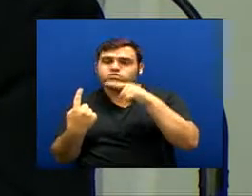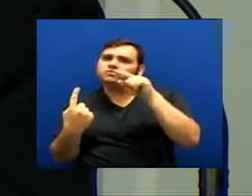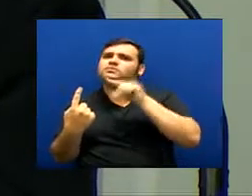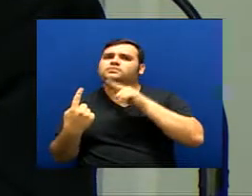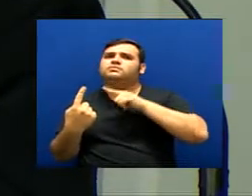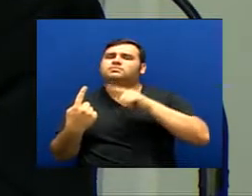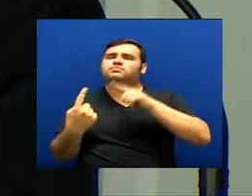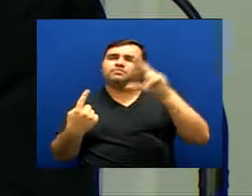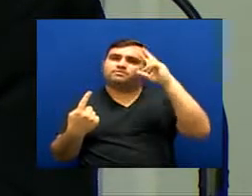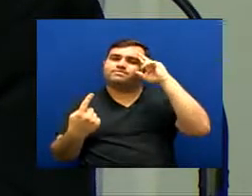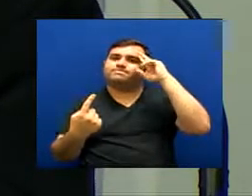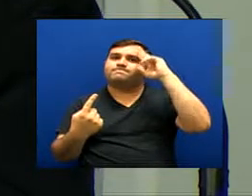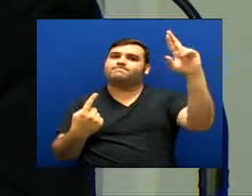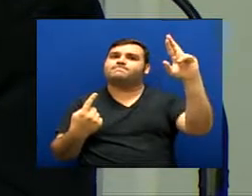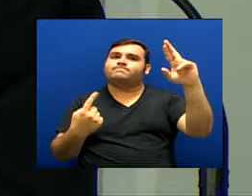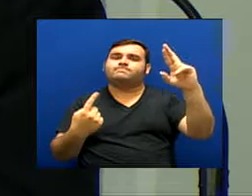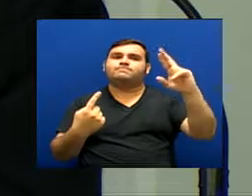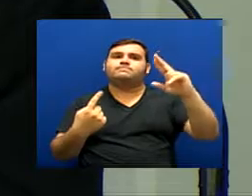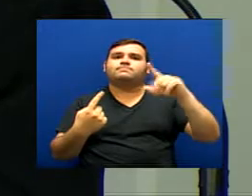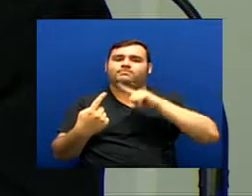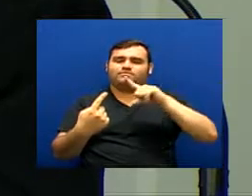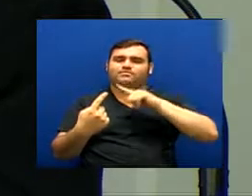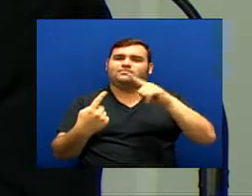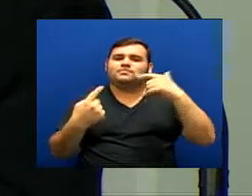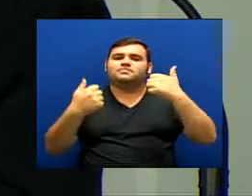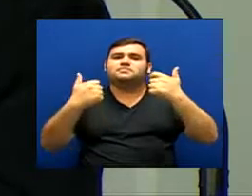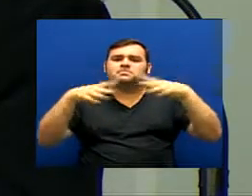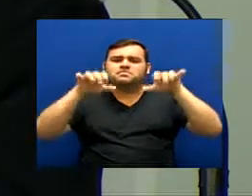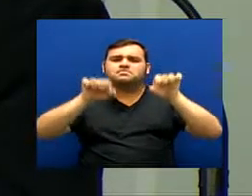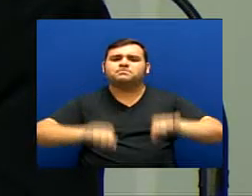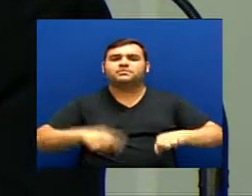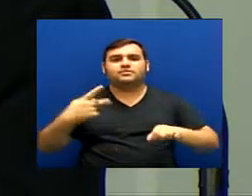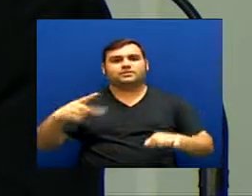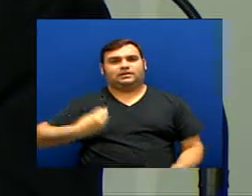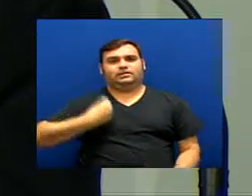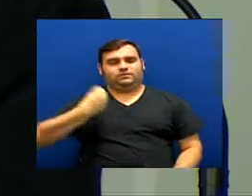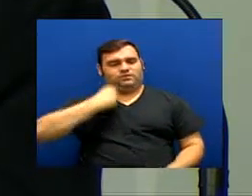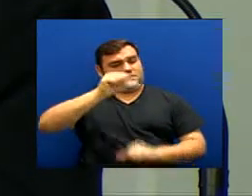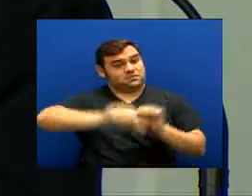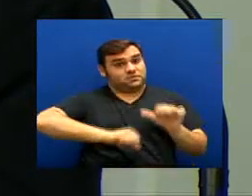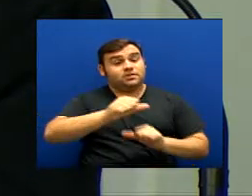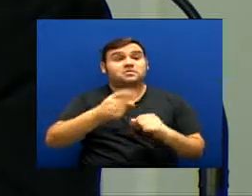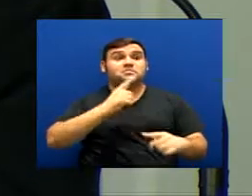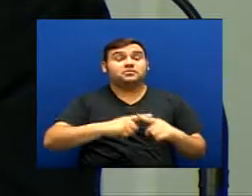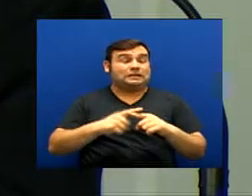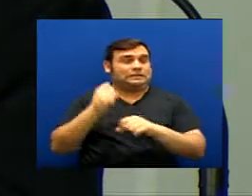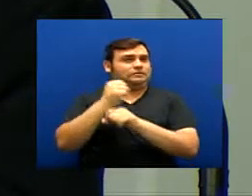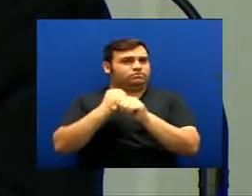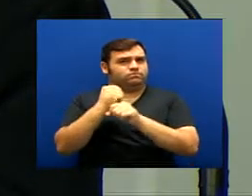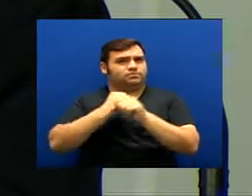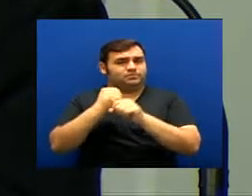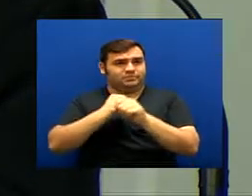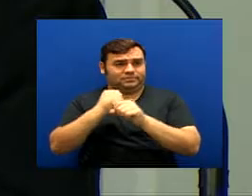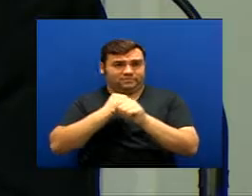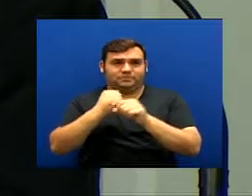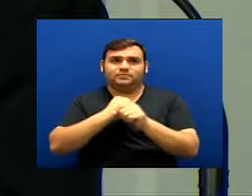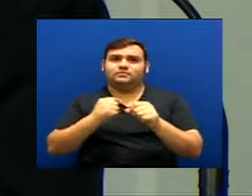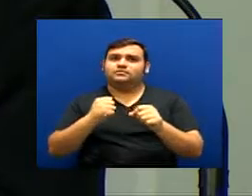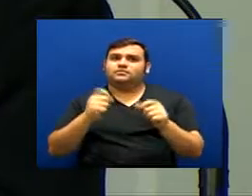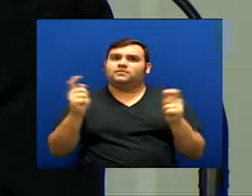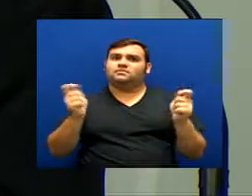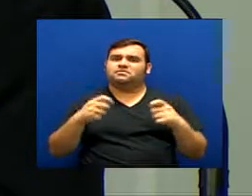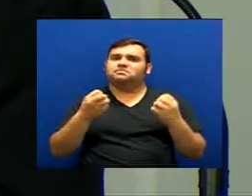representante lá do nosso bairro da Árvore Grande. E toda esta mesa também, formada por homens